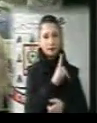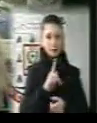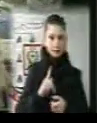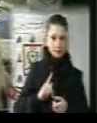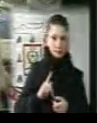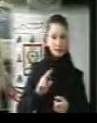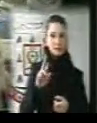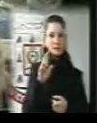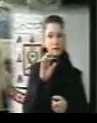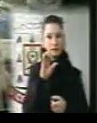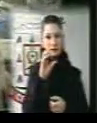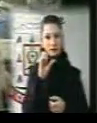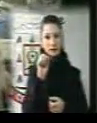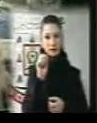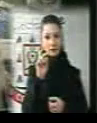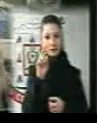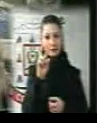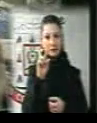Ricardo.